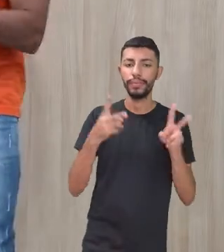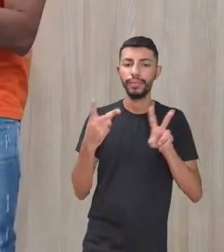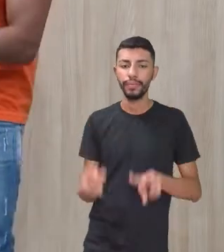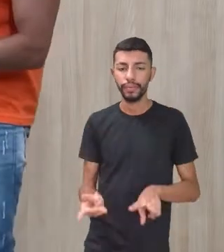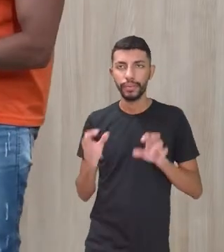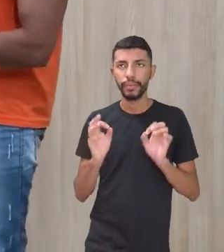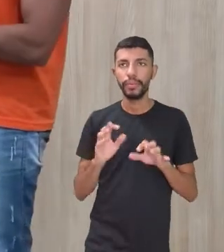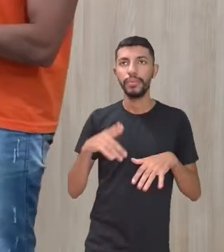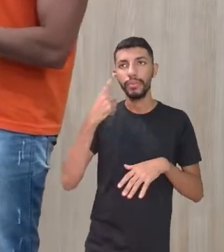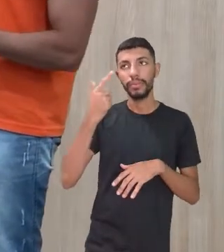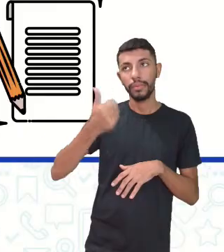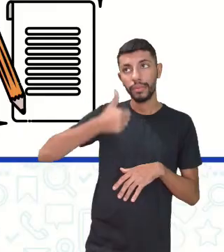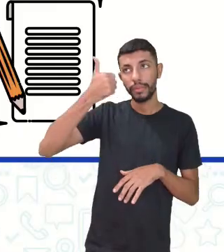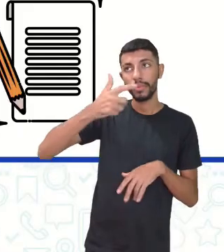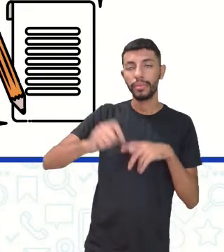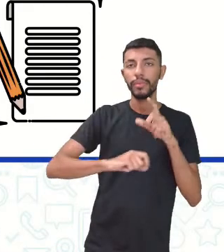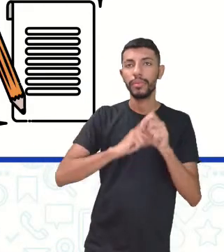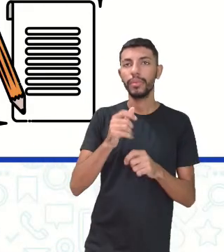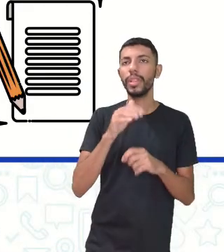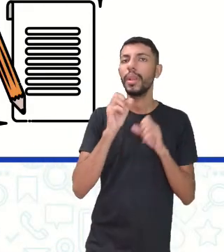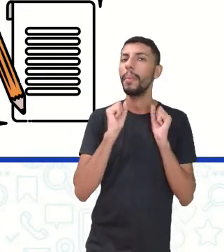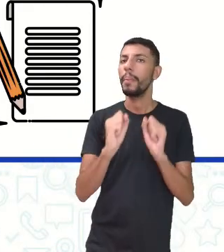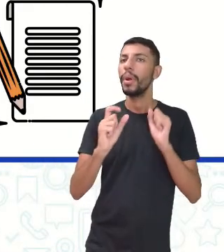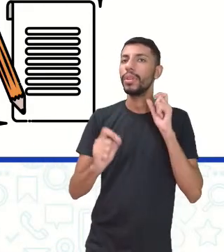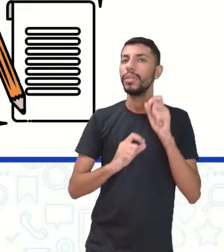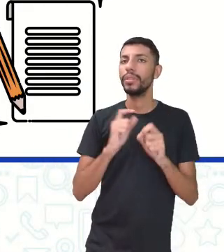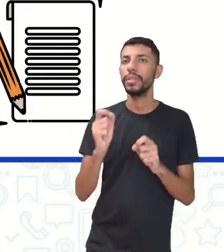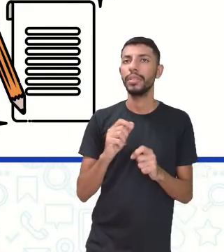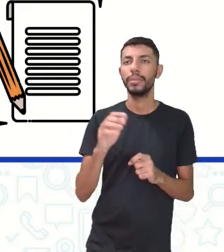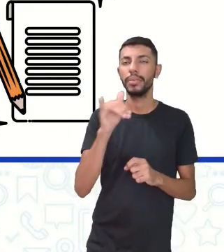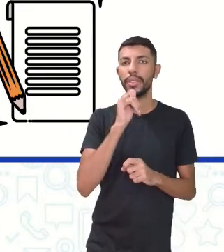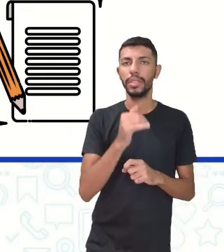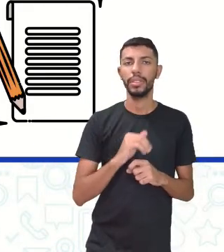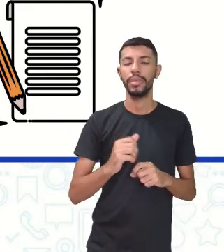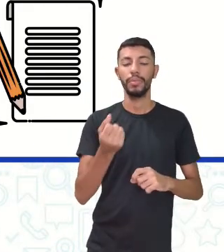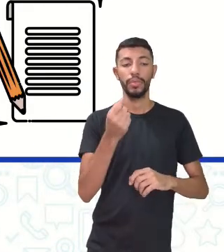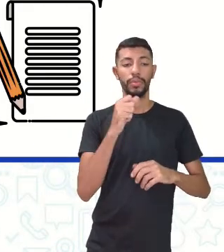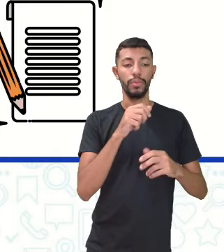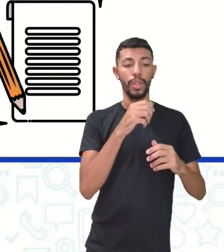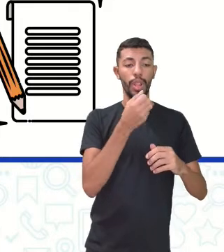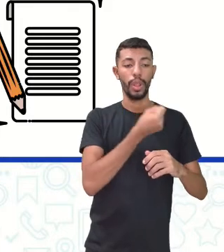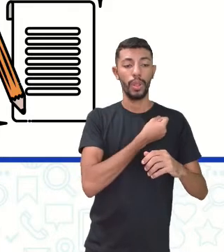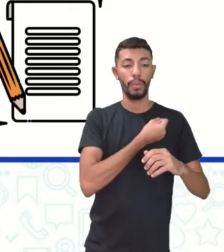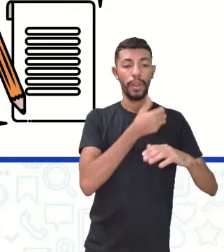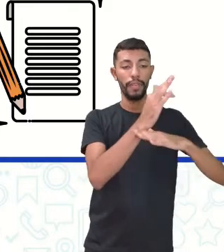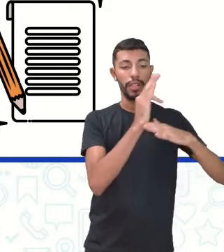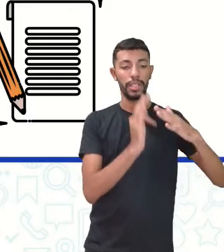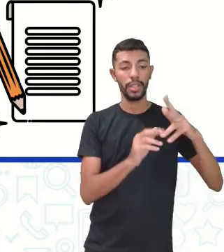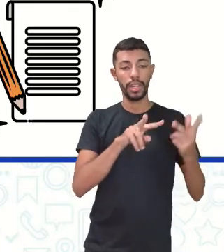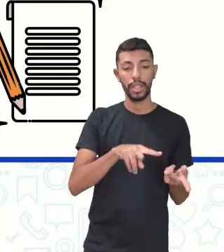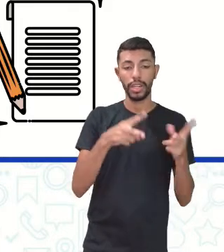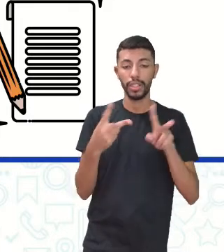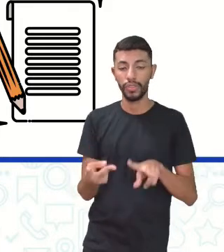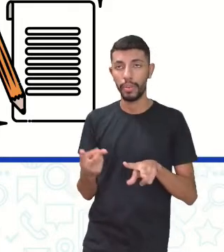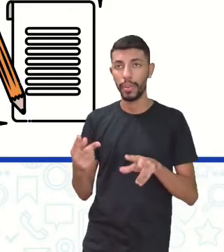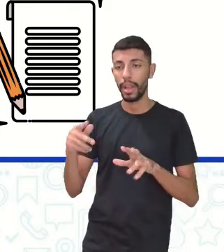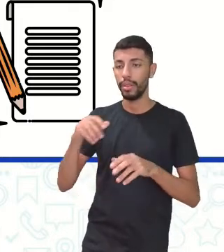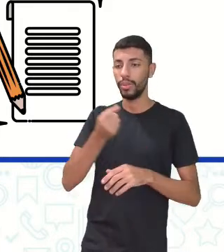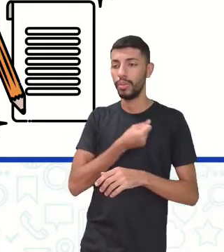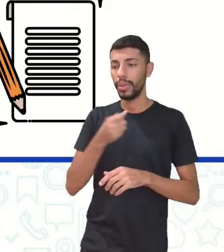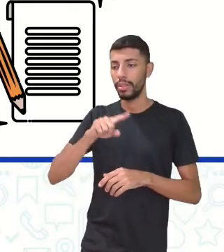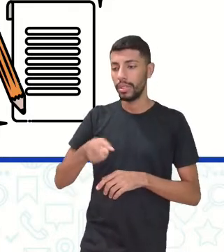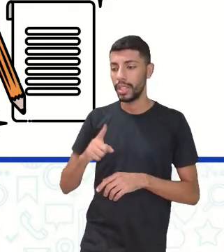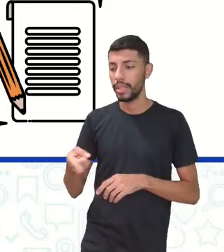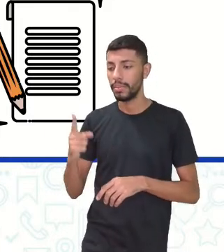certo? Primeiro, você pode transformar um número fracionário em um número decimal dividindo. Como eu falei para